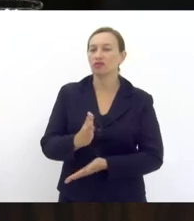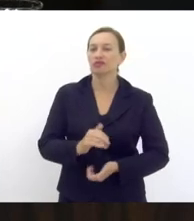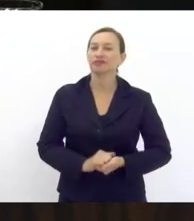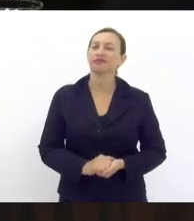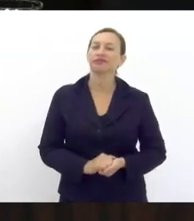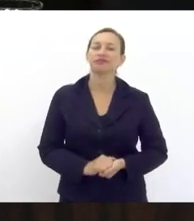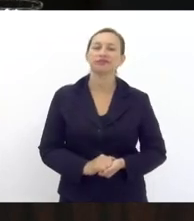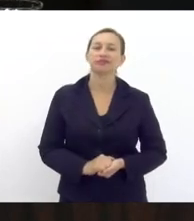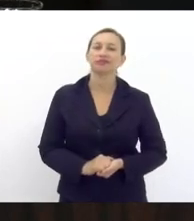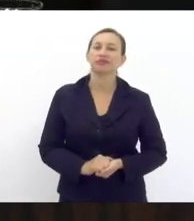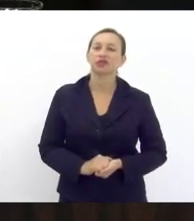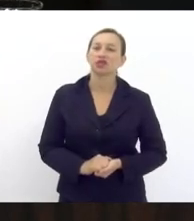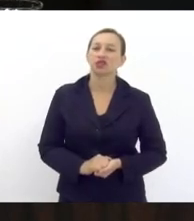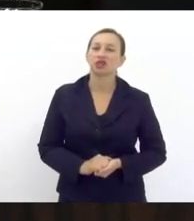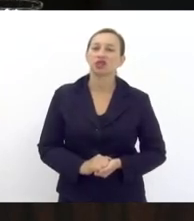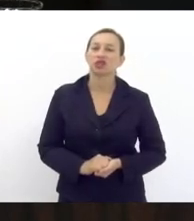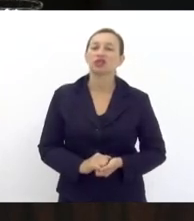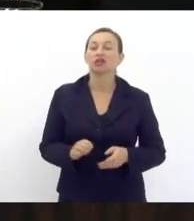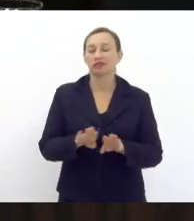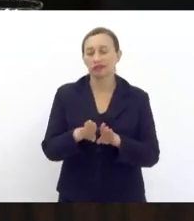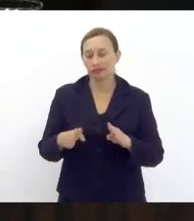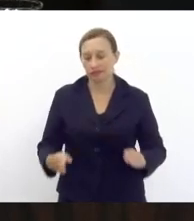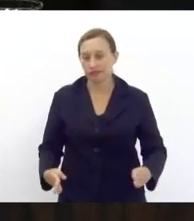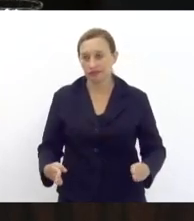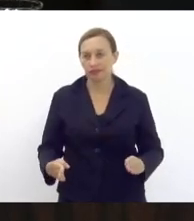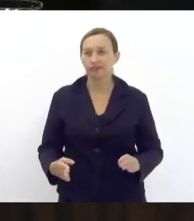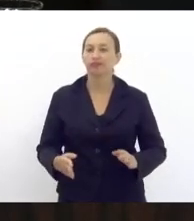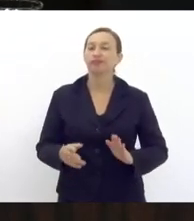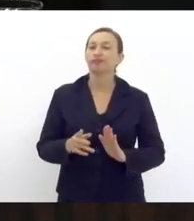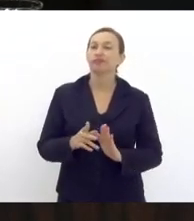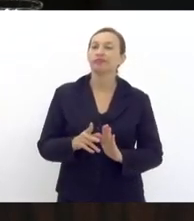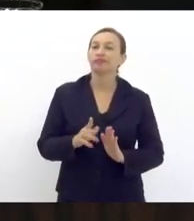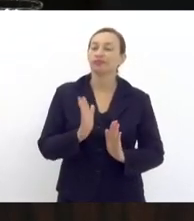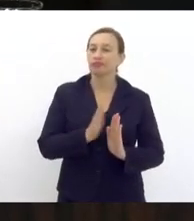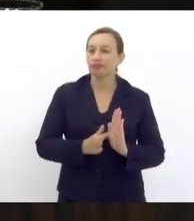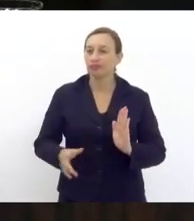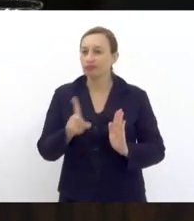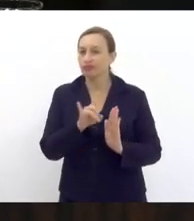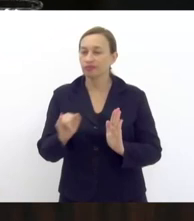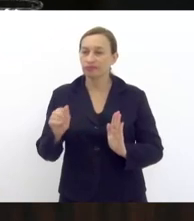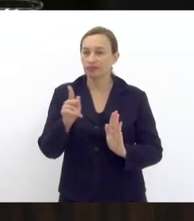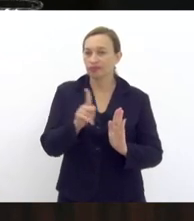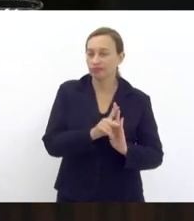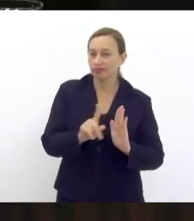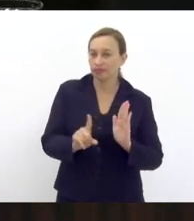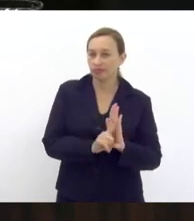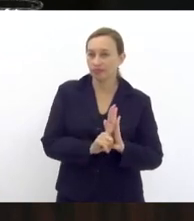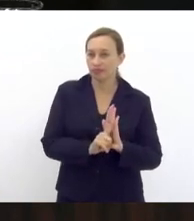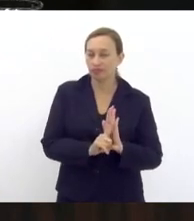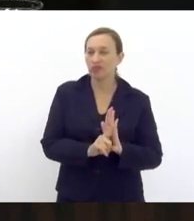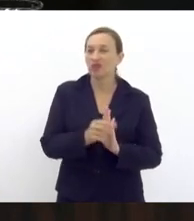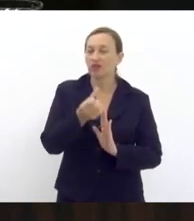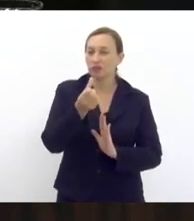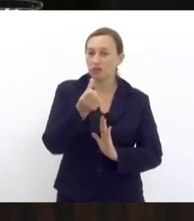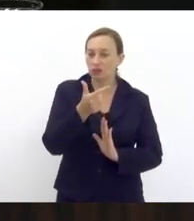Aprovado. Há sobre a mesa a inclusão de ordem do dia do projeto de lei